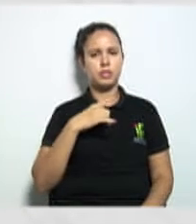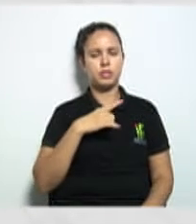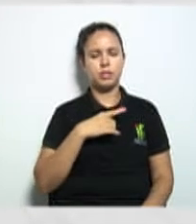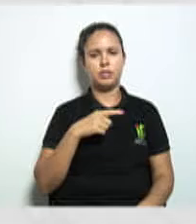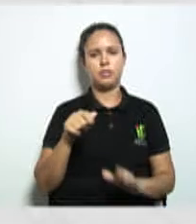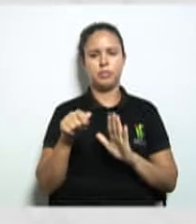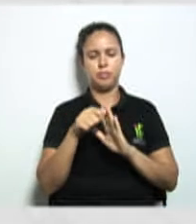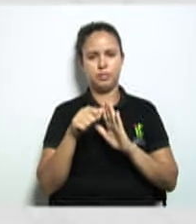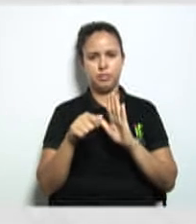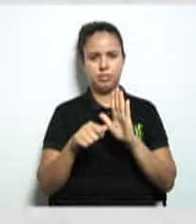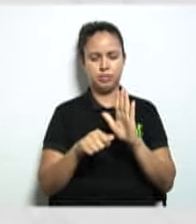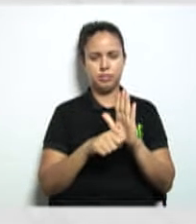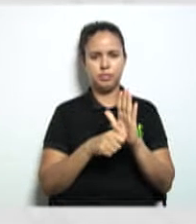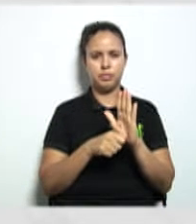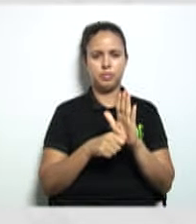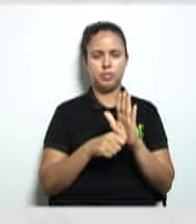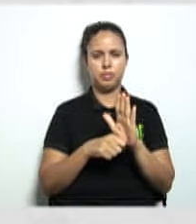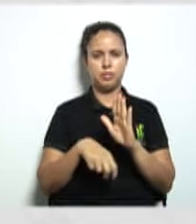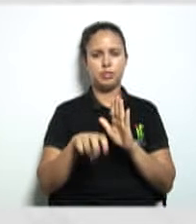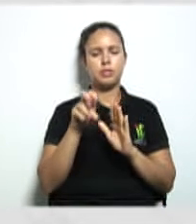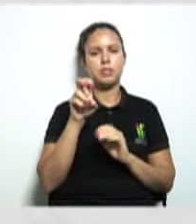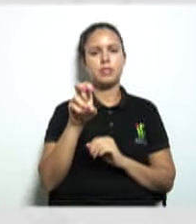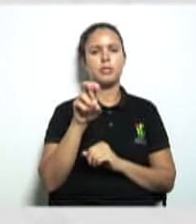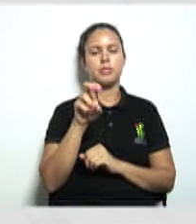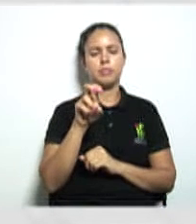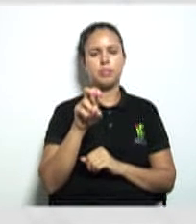no artigo 5º.